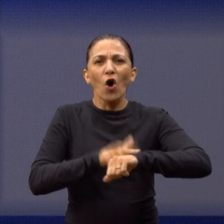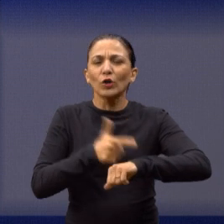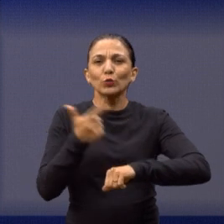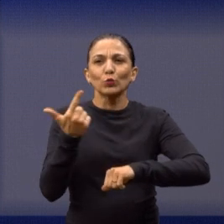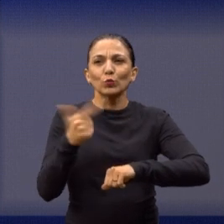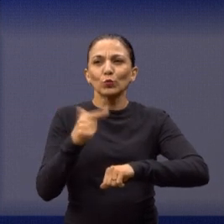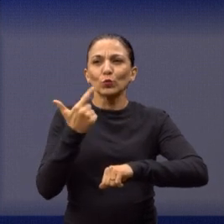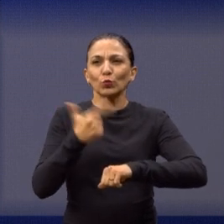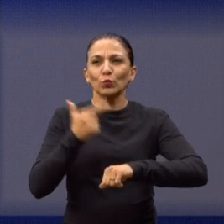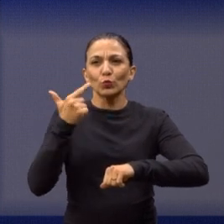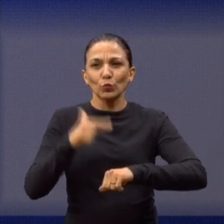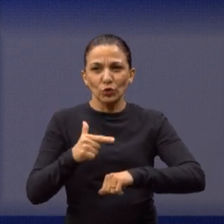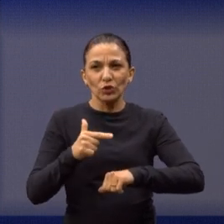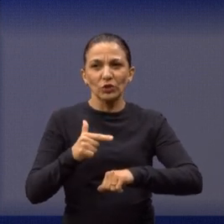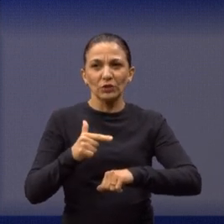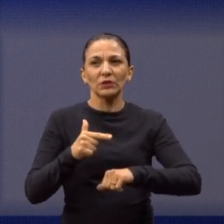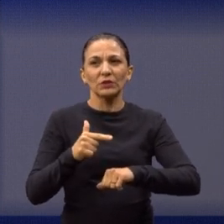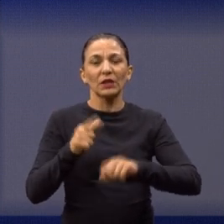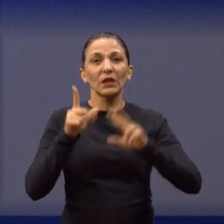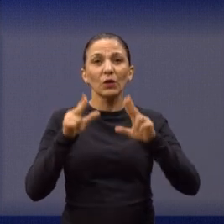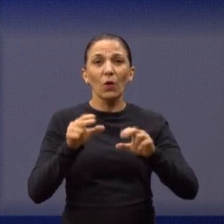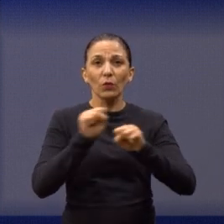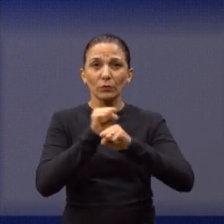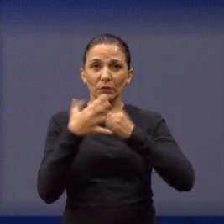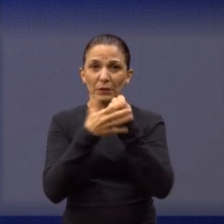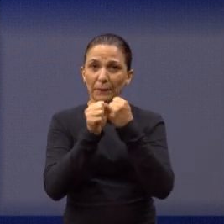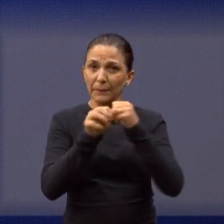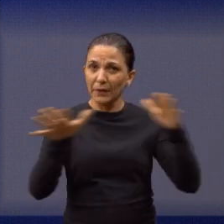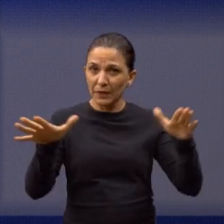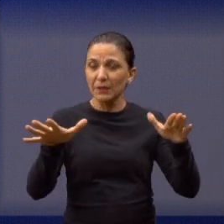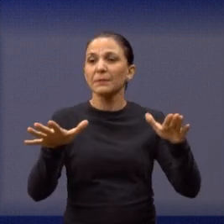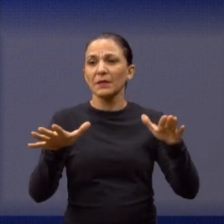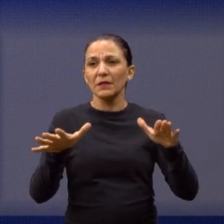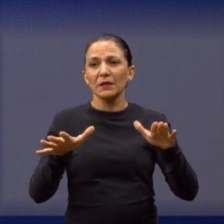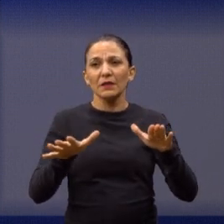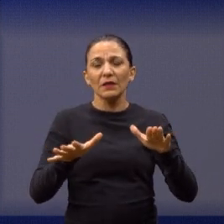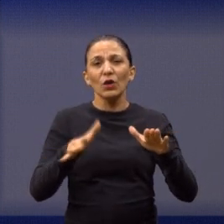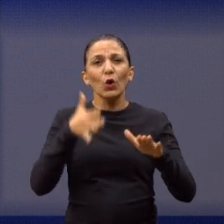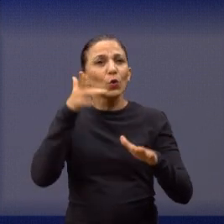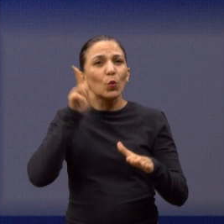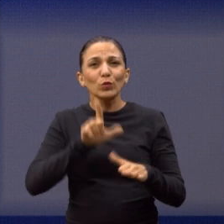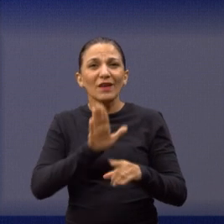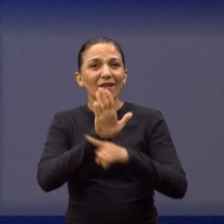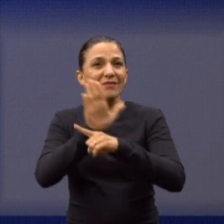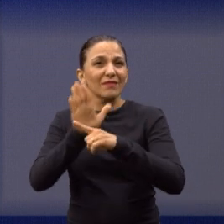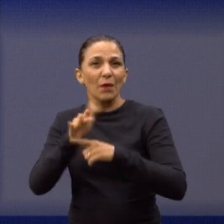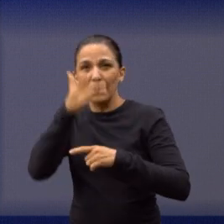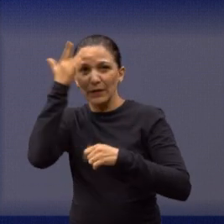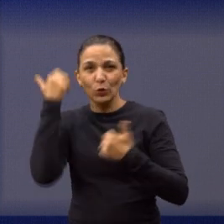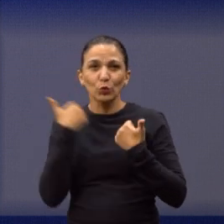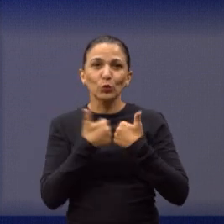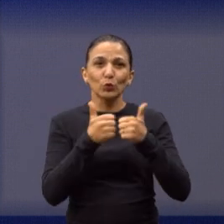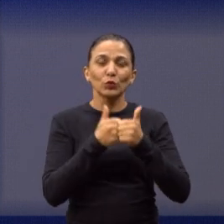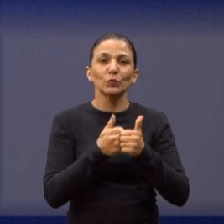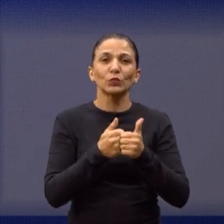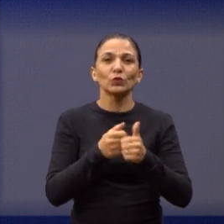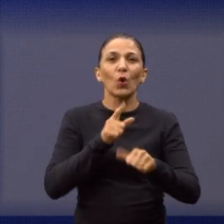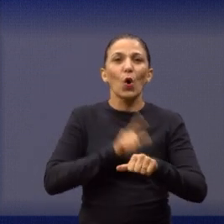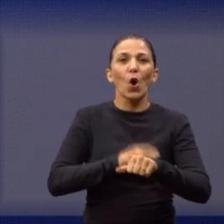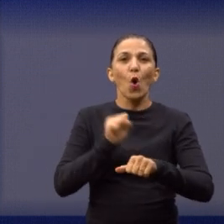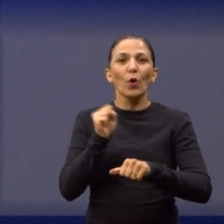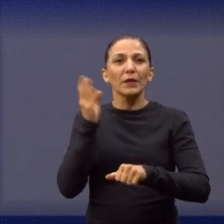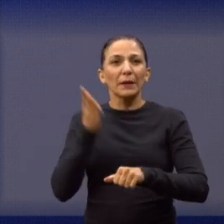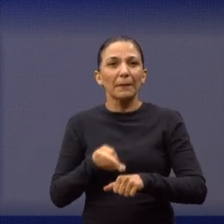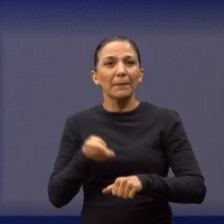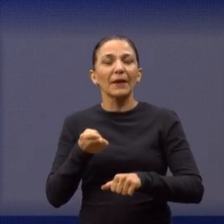tinham e continuam fazendo os mesmos horários que estavam na pandemia, não atendendo às necessidades. Por exemplo, eu entro às 8h30 e o único ônibus